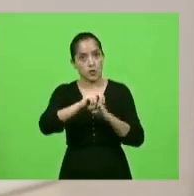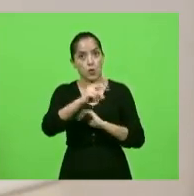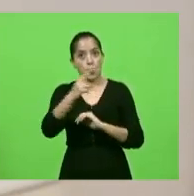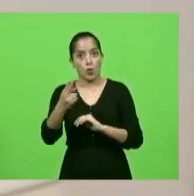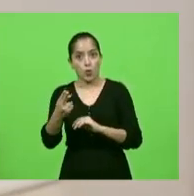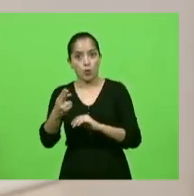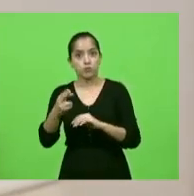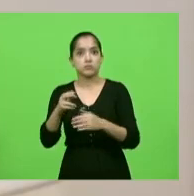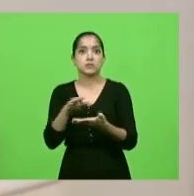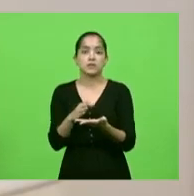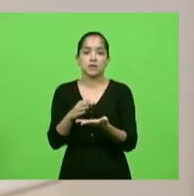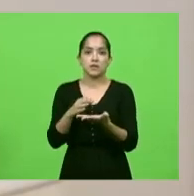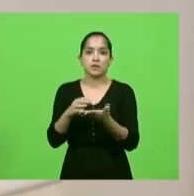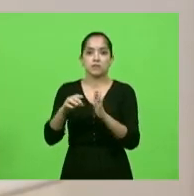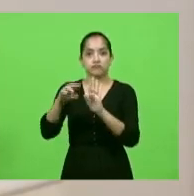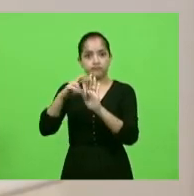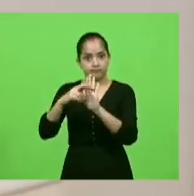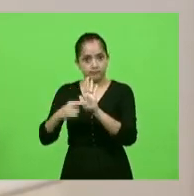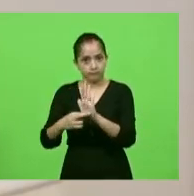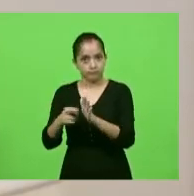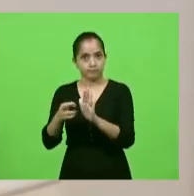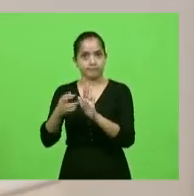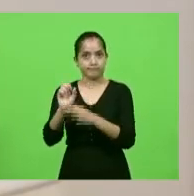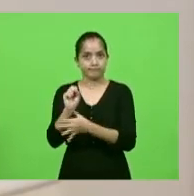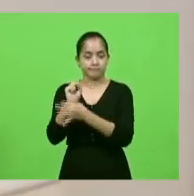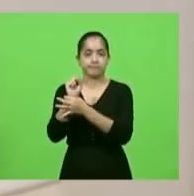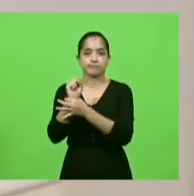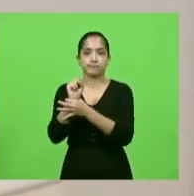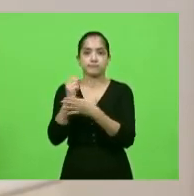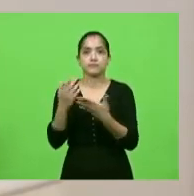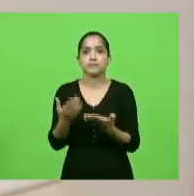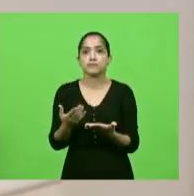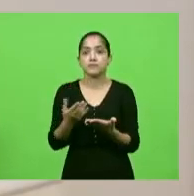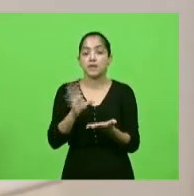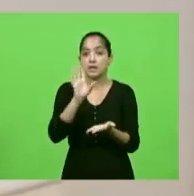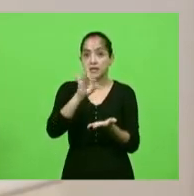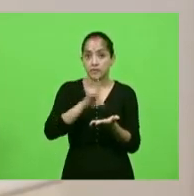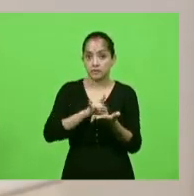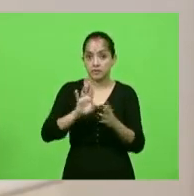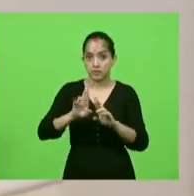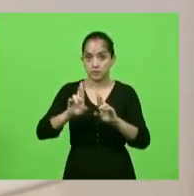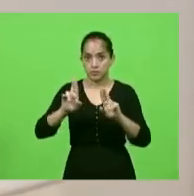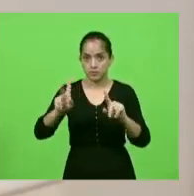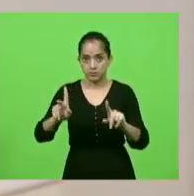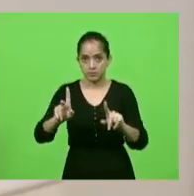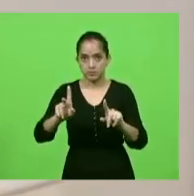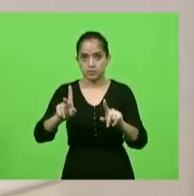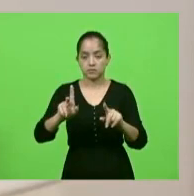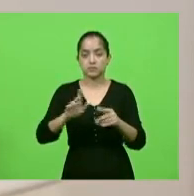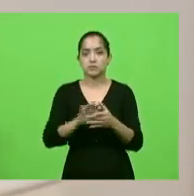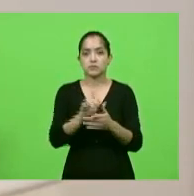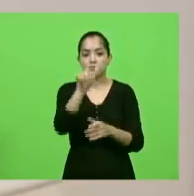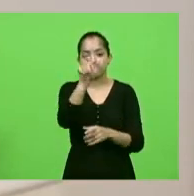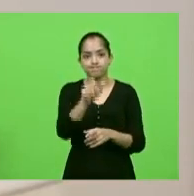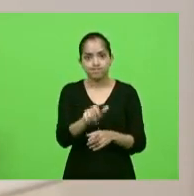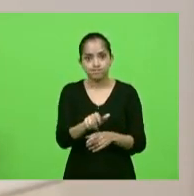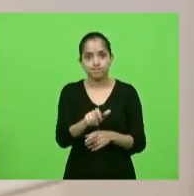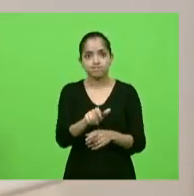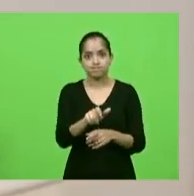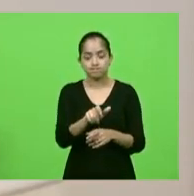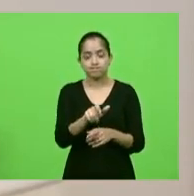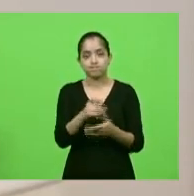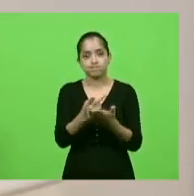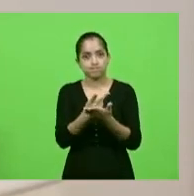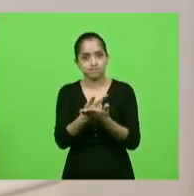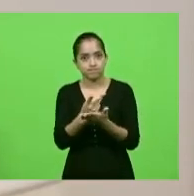segurança. Tal conclusão importa na medida em que o reconhecimento da diferença nuclear entre os ilícitos necessariamente